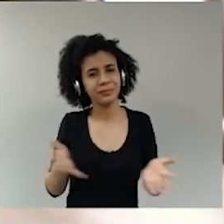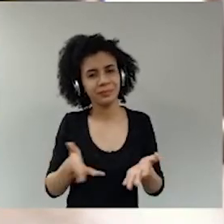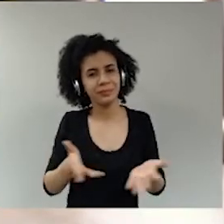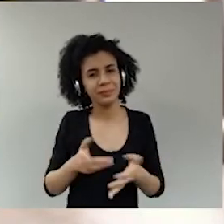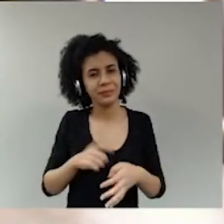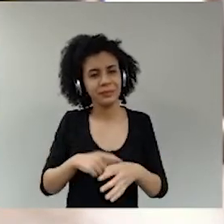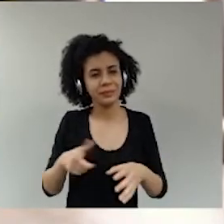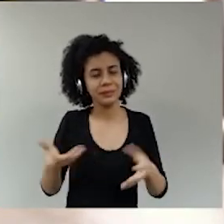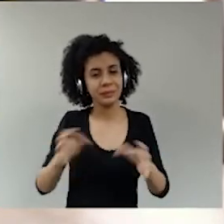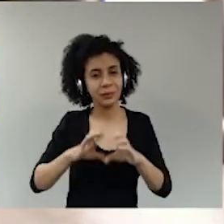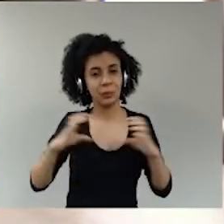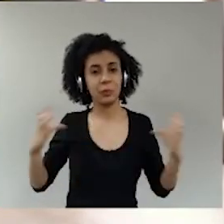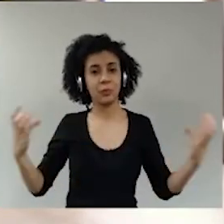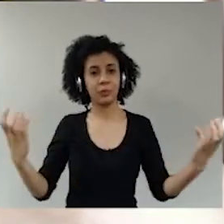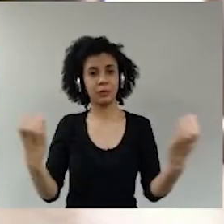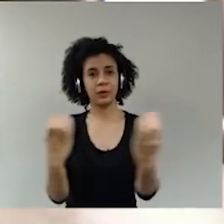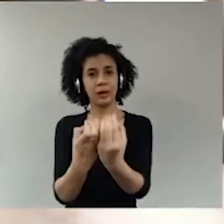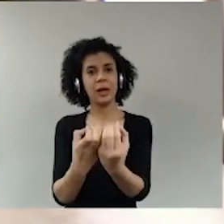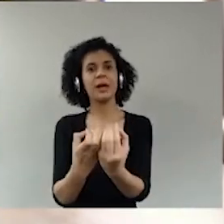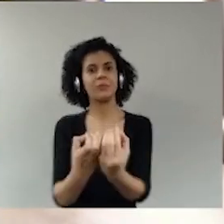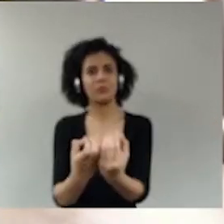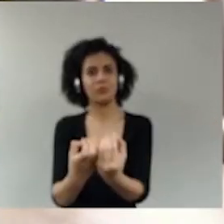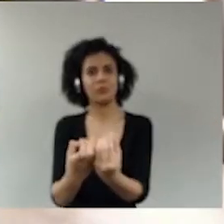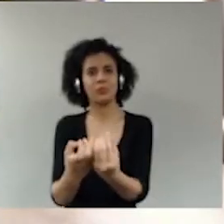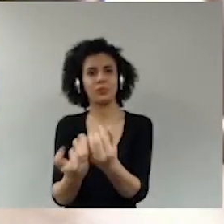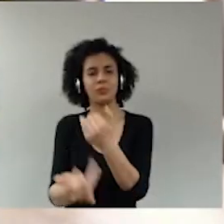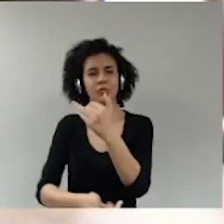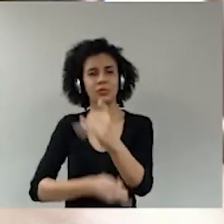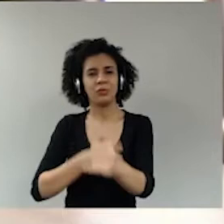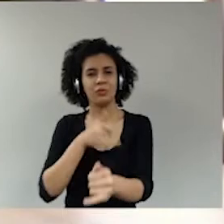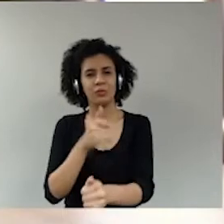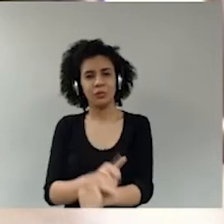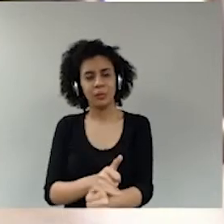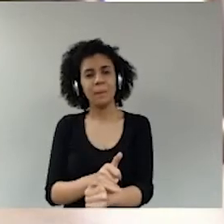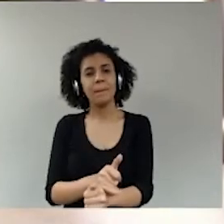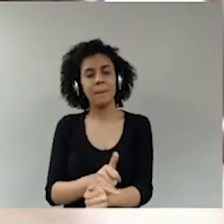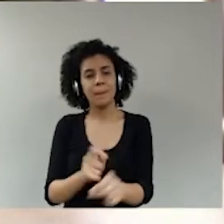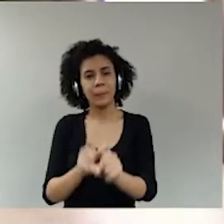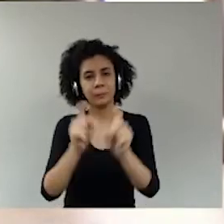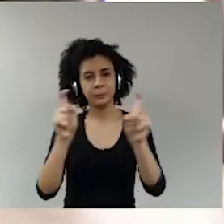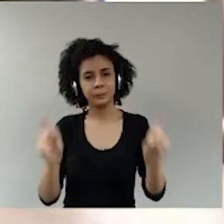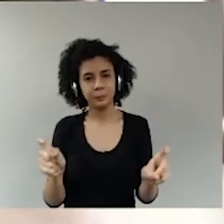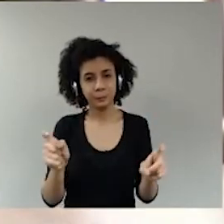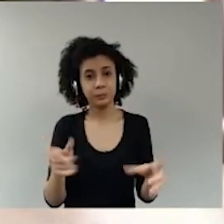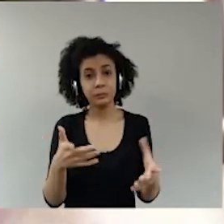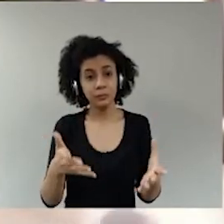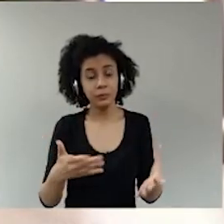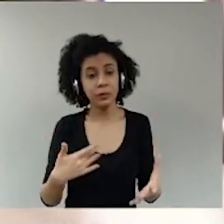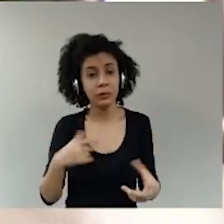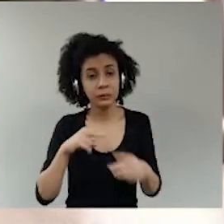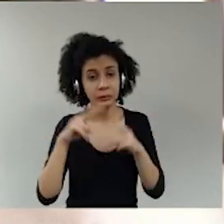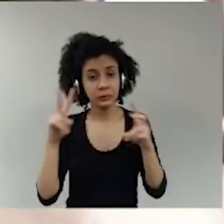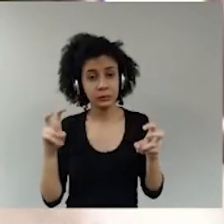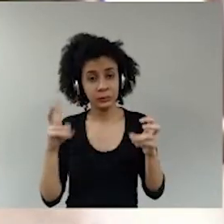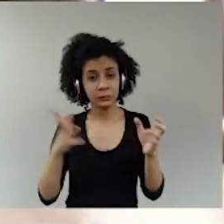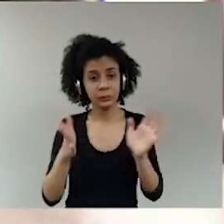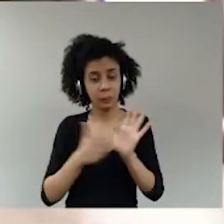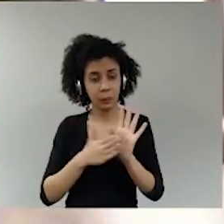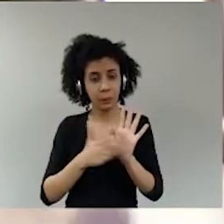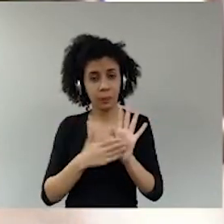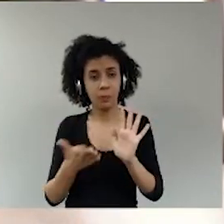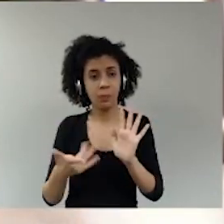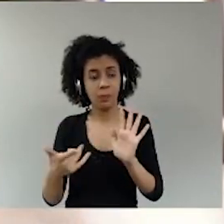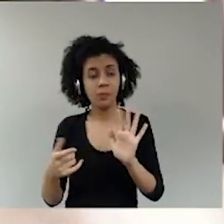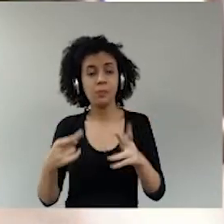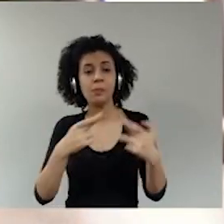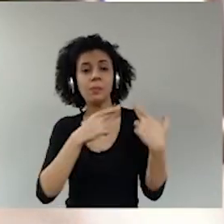nesse congresso digital. Mas, passando para o tema que foi proposto, foi o